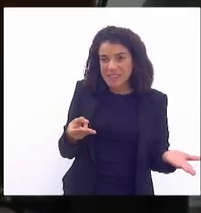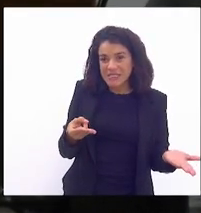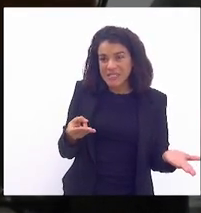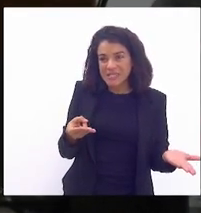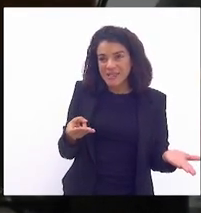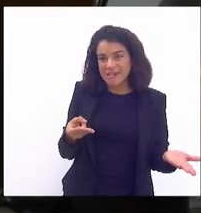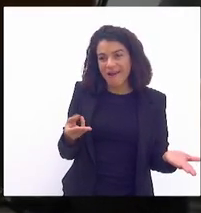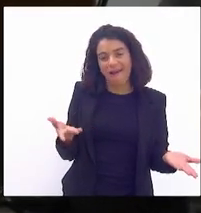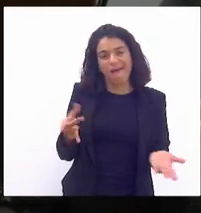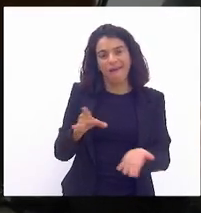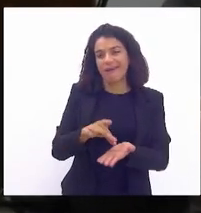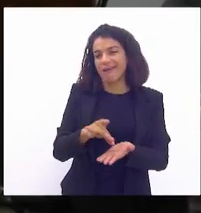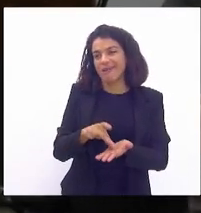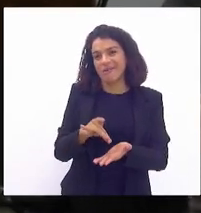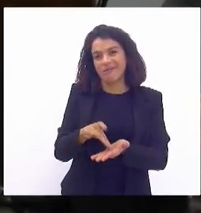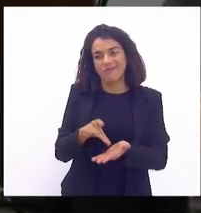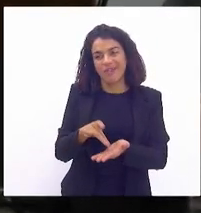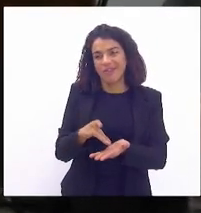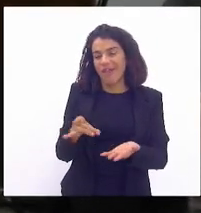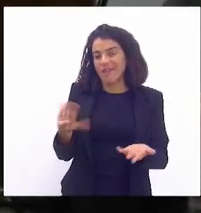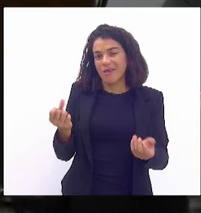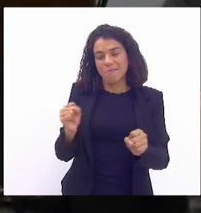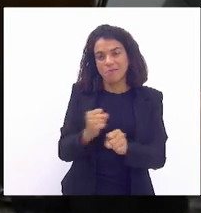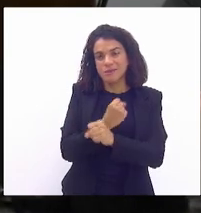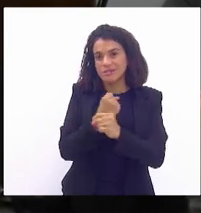Aí realmente é para não cumprir. Tá? Qual a